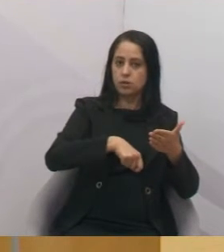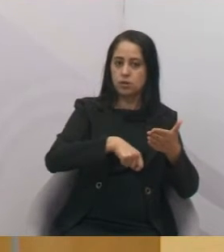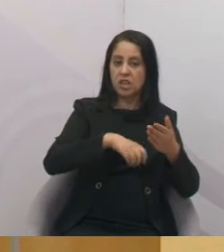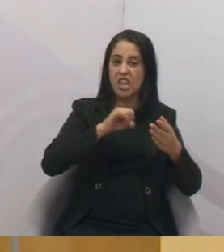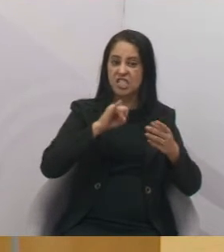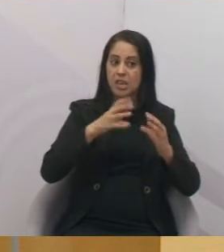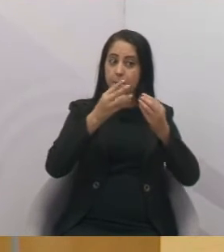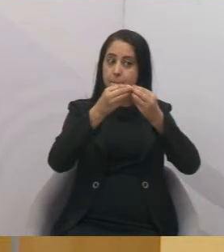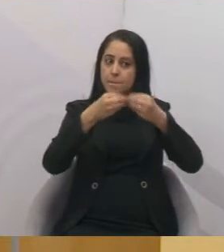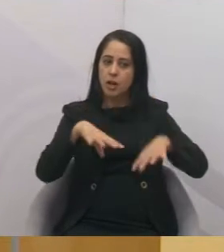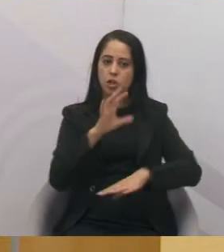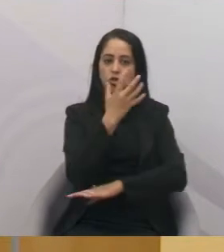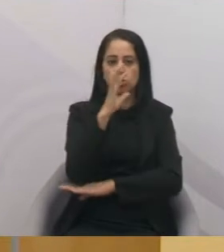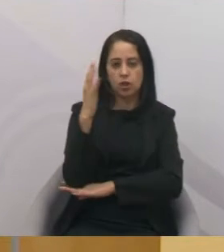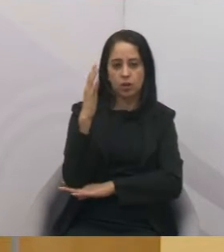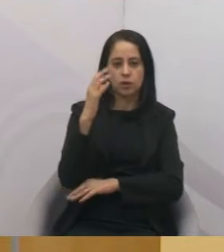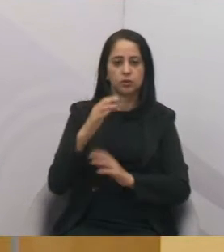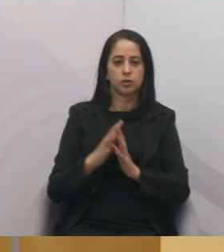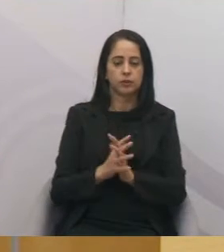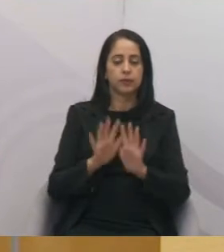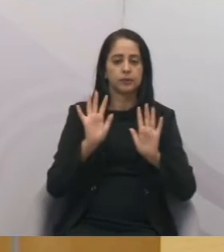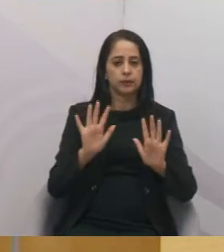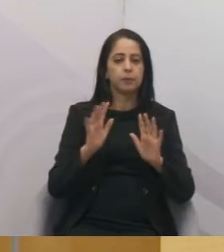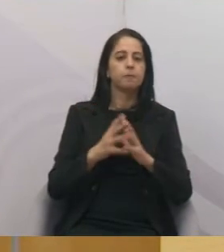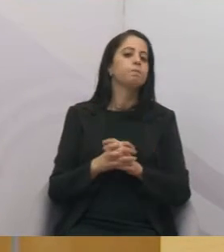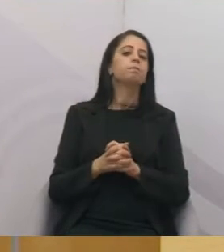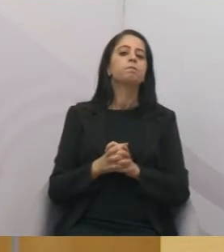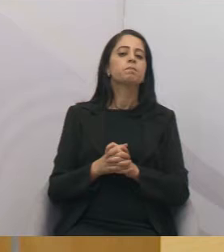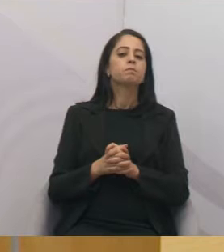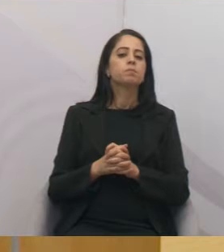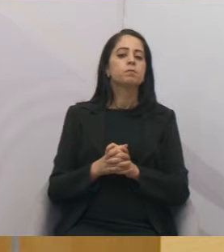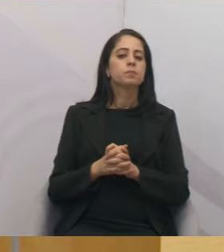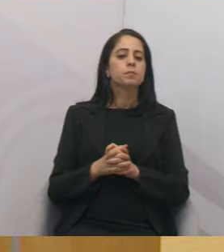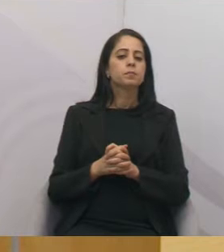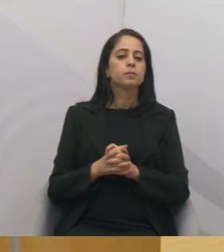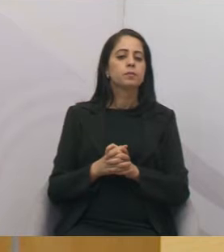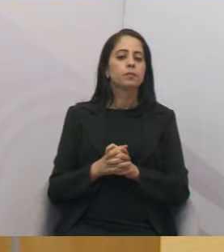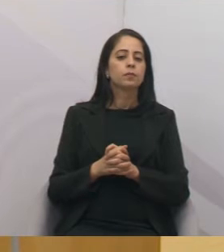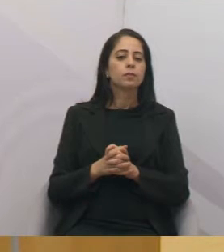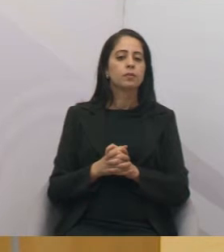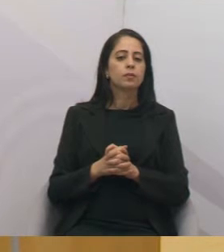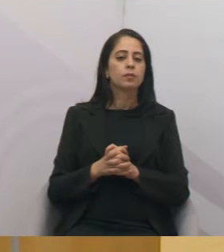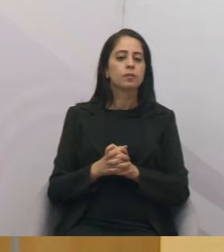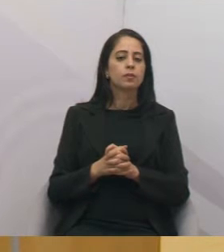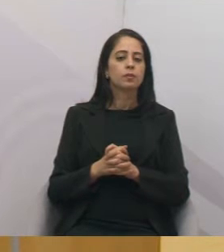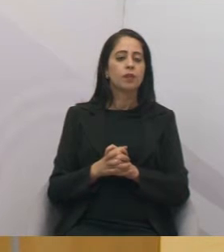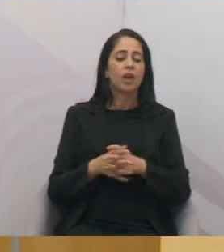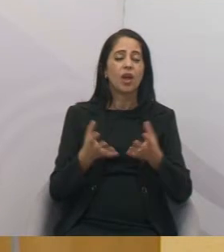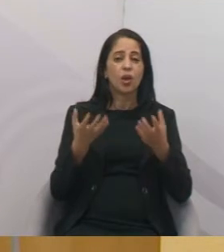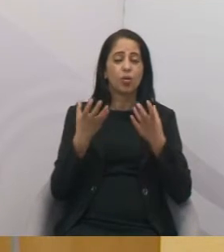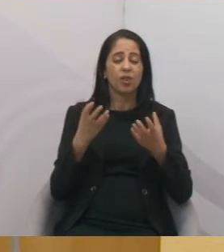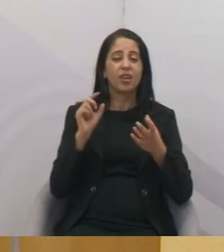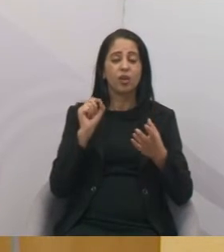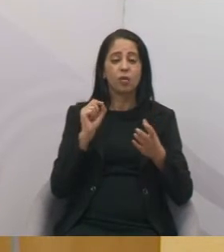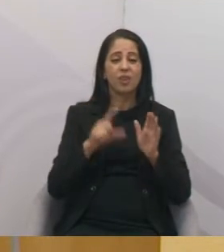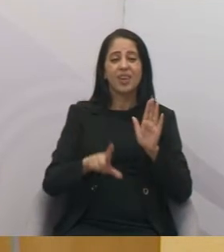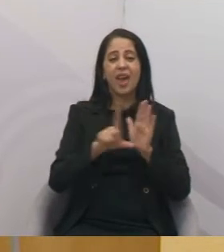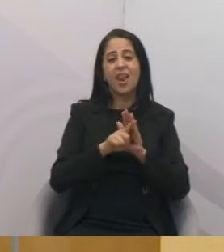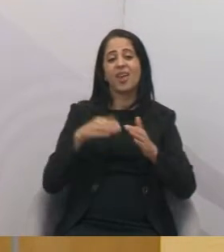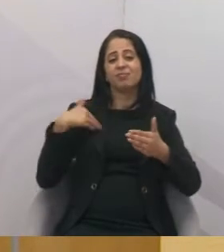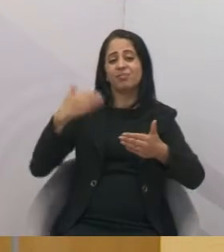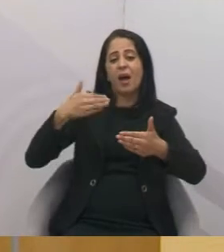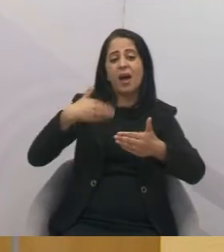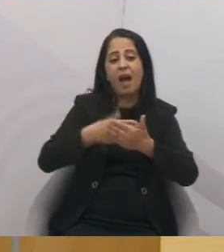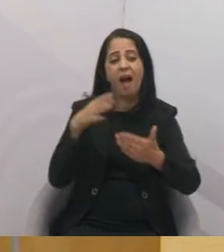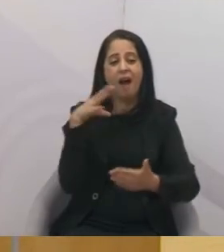impacto. Eu gostaria muito que o Conselho do Meio Ambiente já estivesse funcionando com uma velocidade maior. Vocês sabem que eu